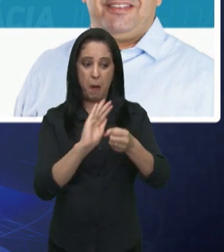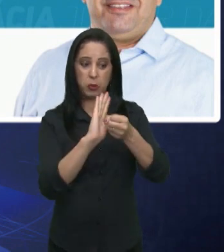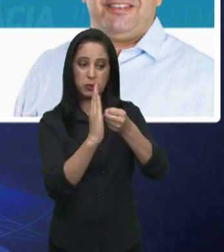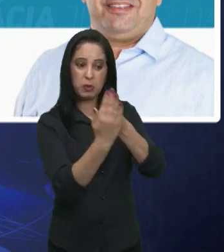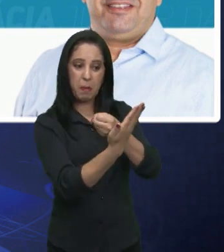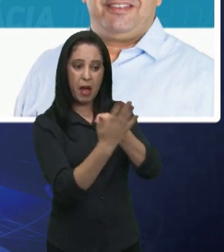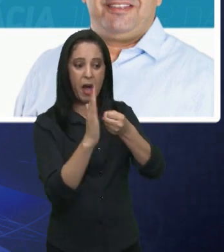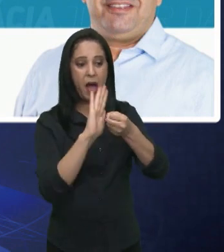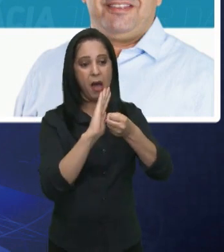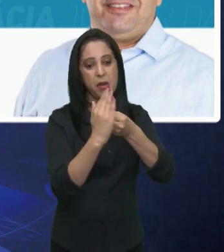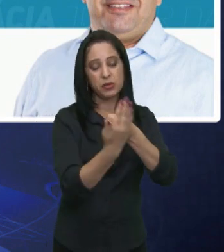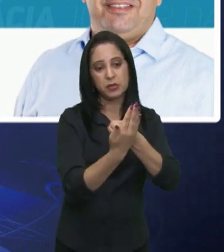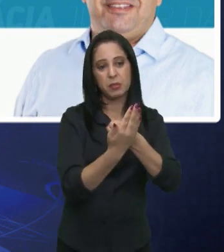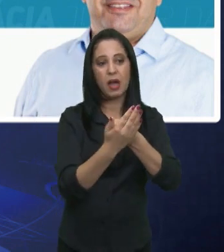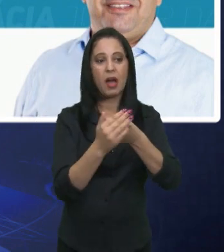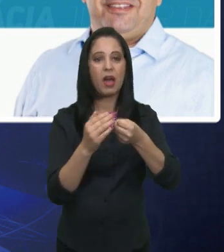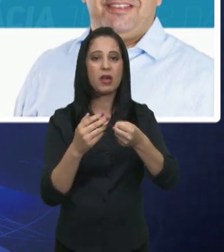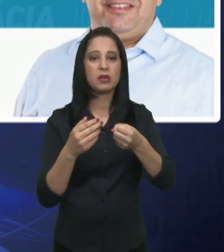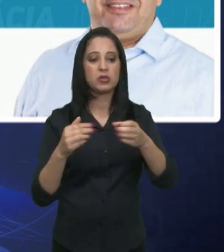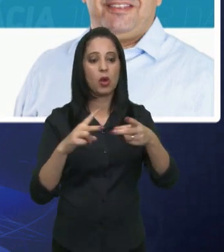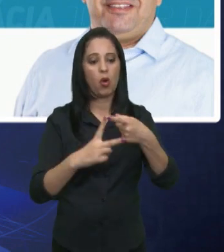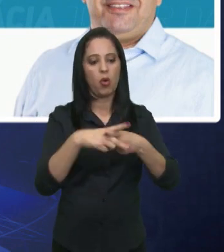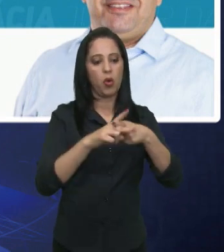Faz entrega da